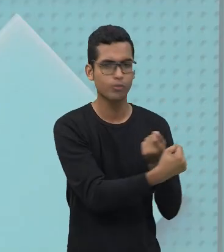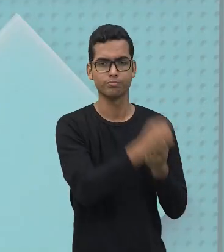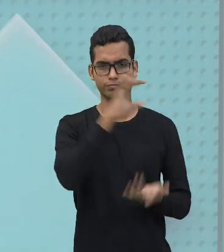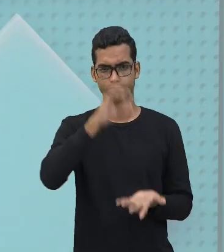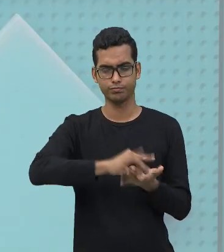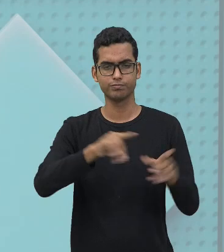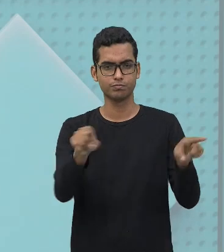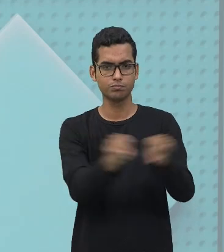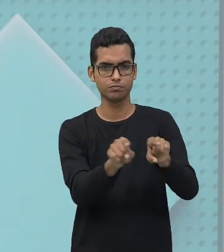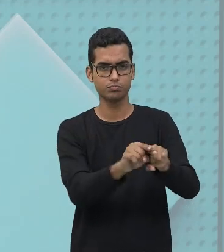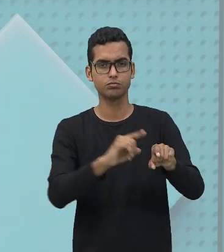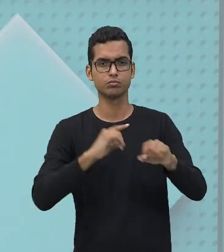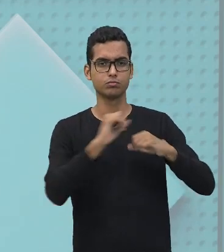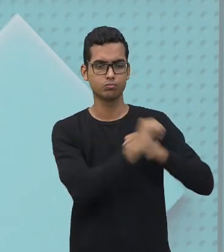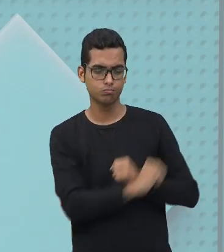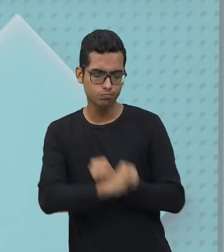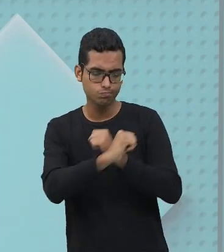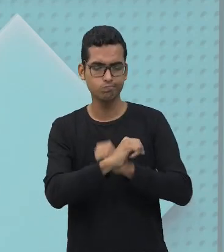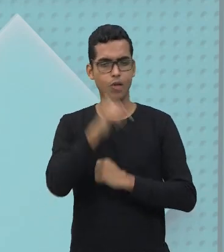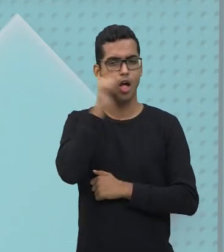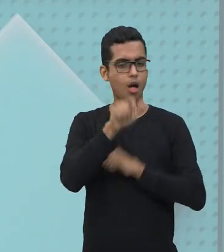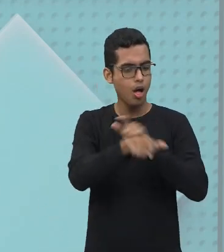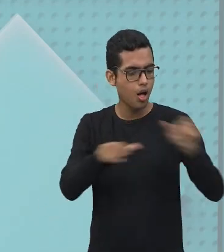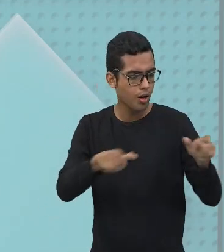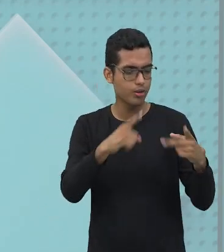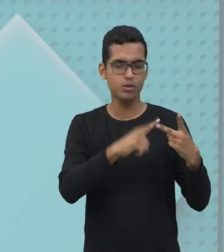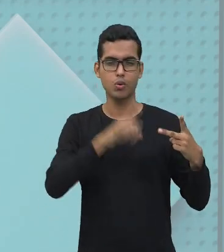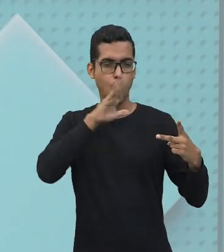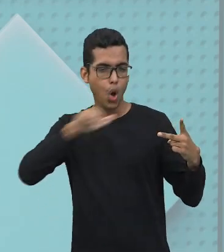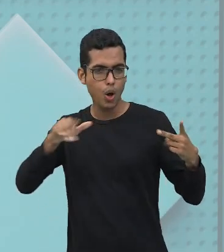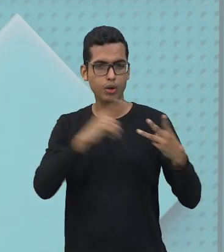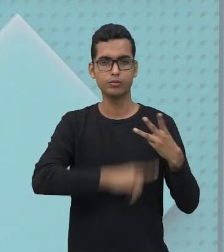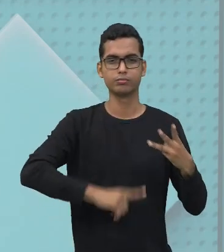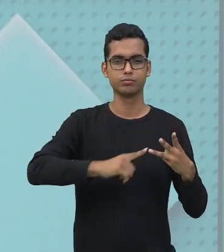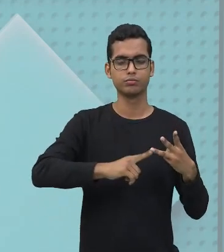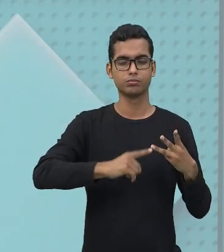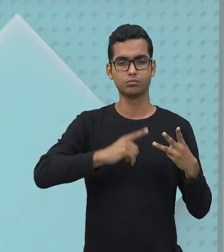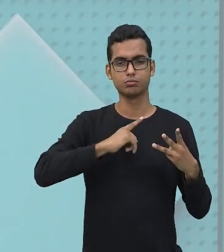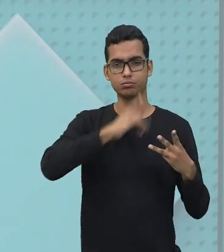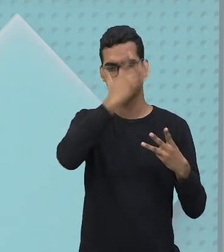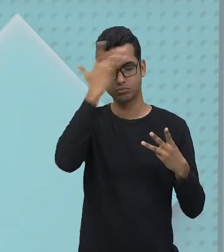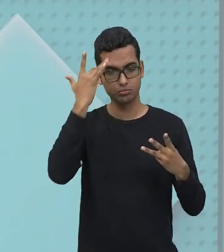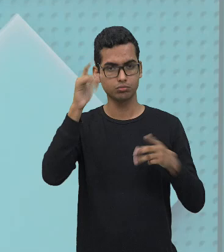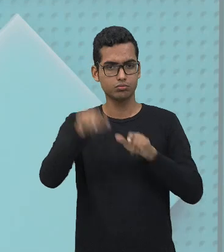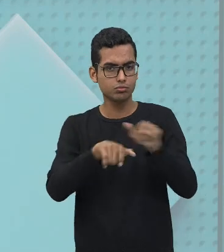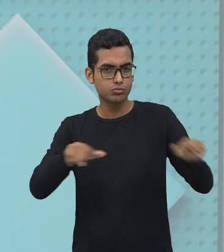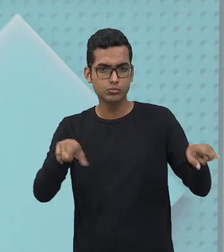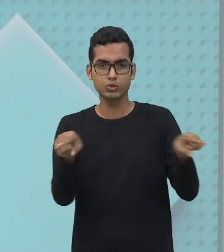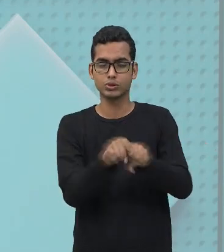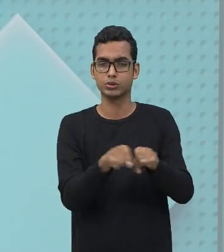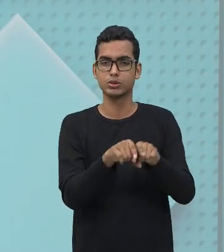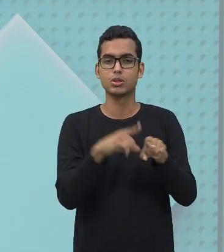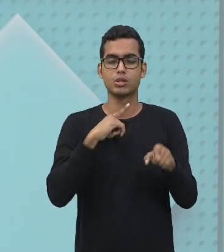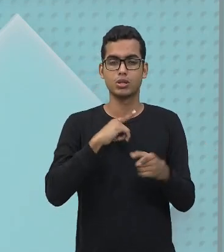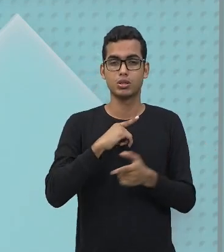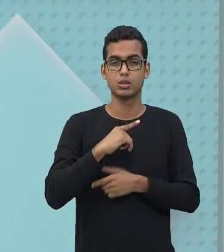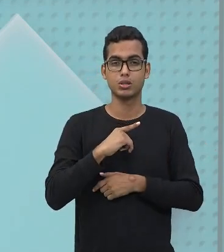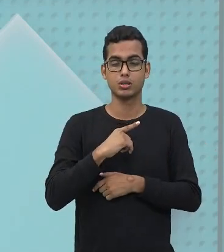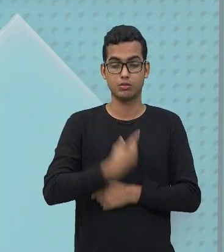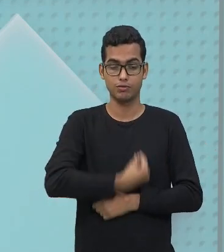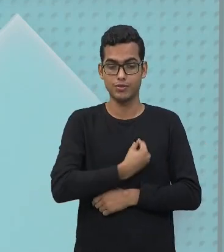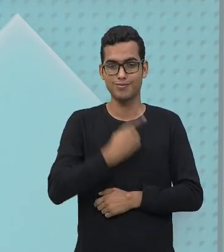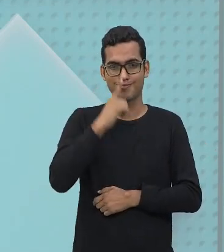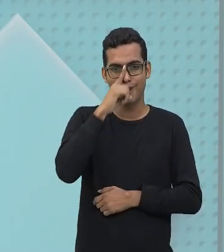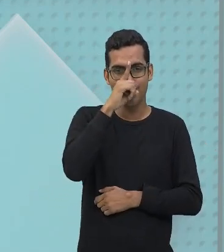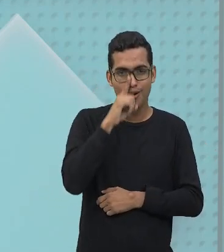trazendo a defesa das mulheres, das crianças, dos menores, das diferenças dentro da sociedade,